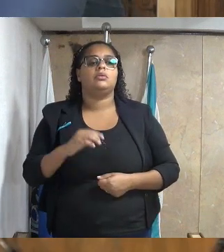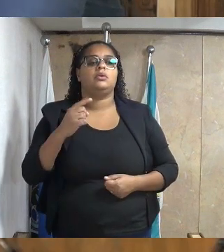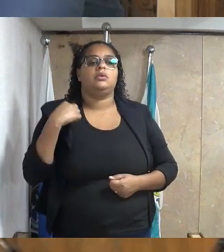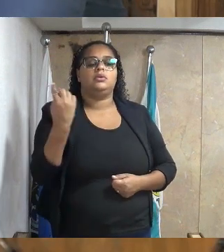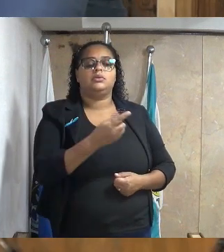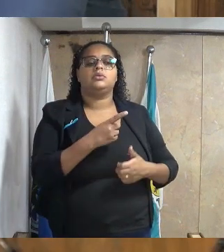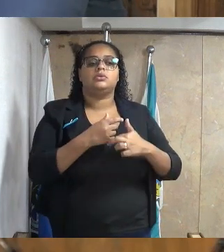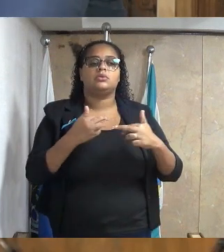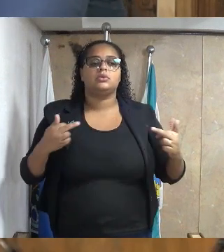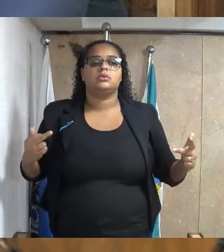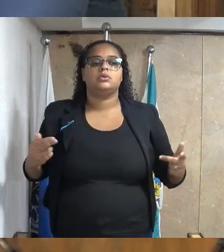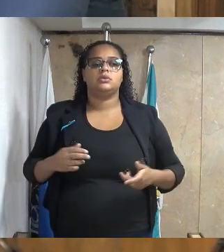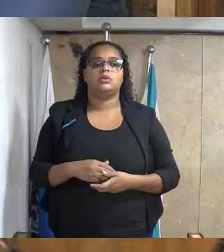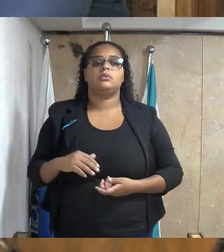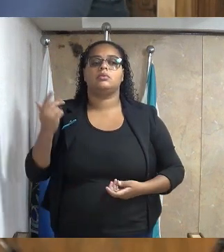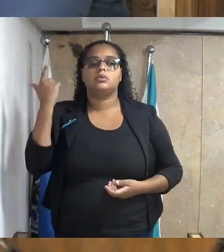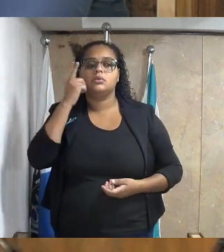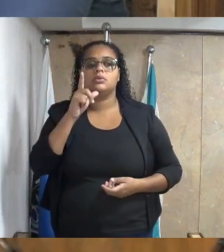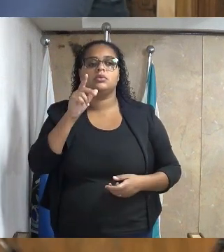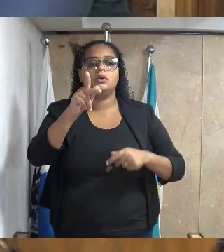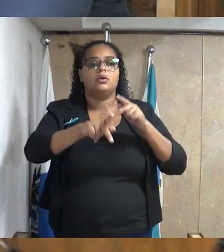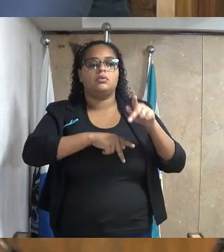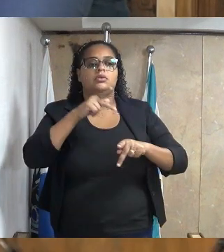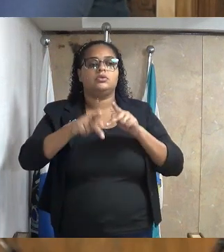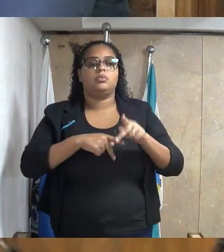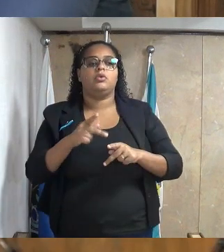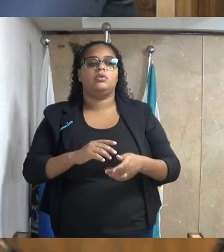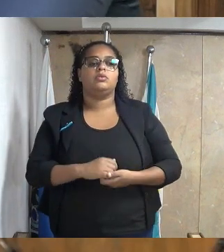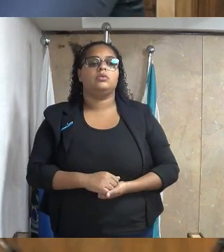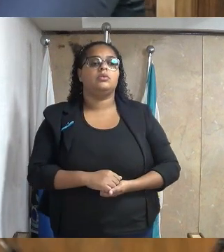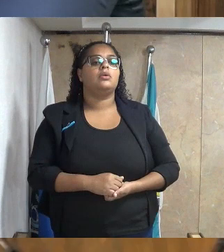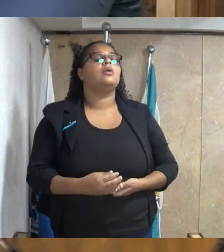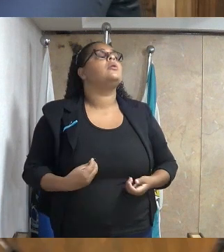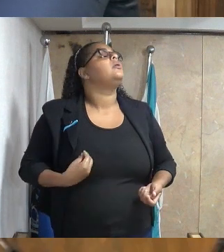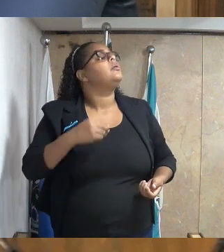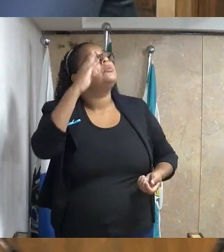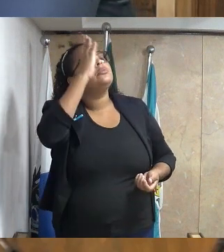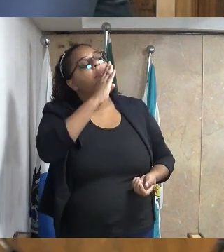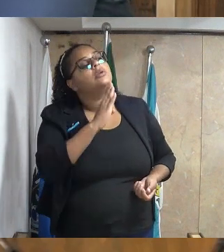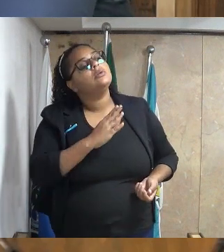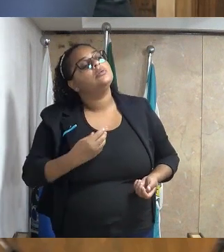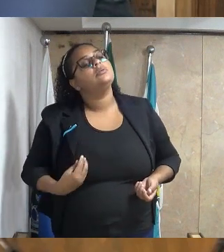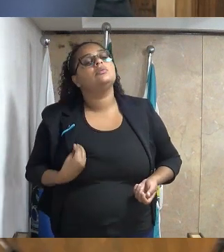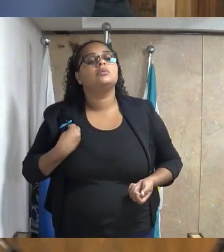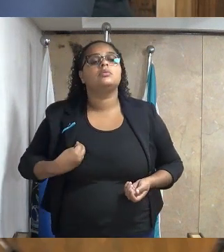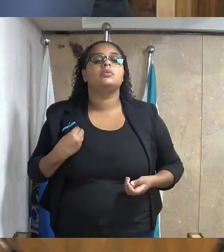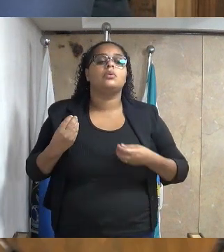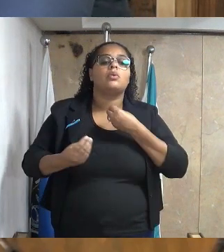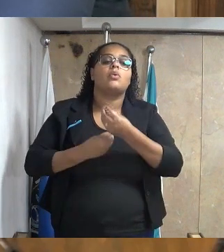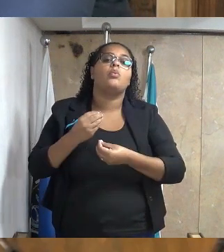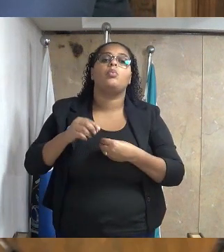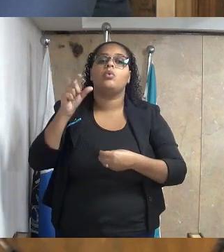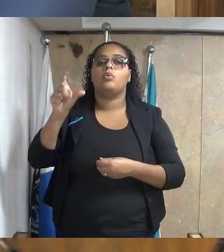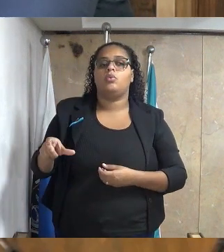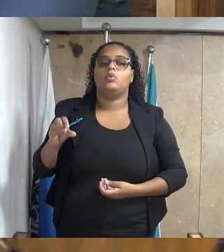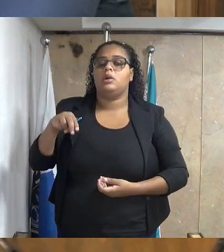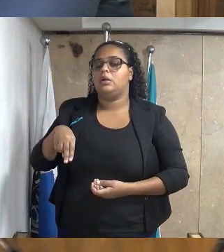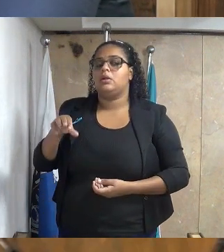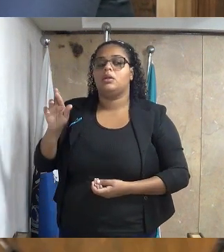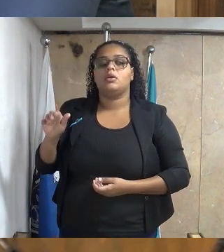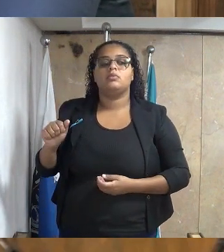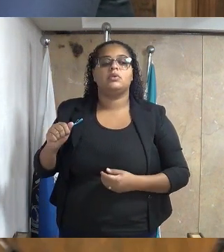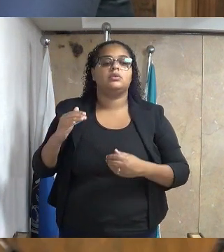equidade conquistada pelo nosso povo, e o Brasil, como o Nivan bem disse, tem dado